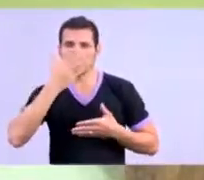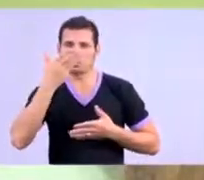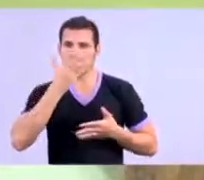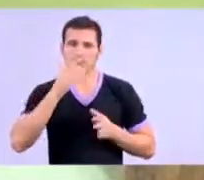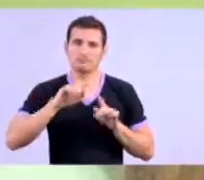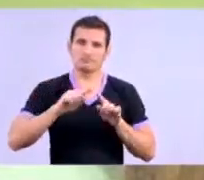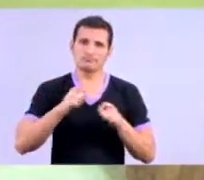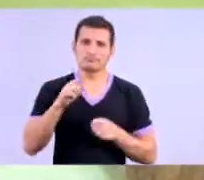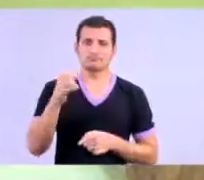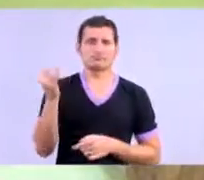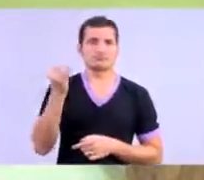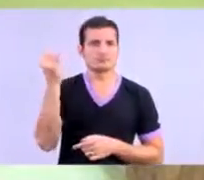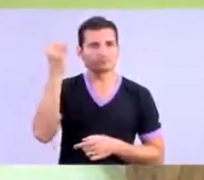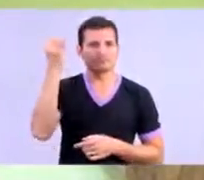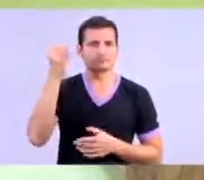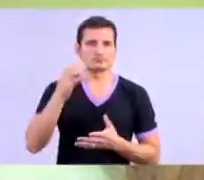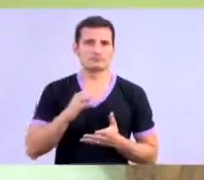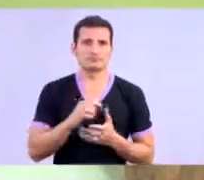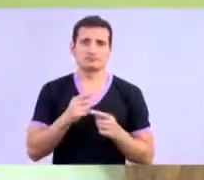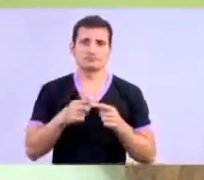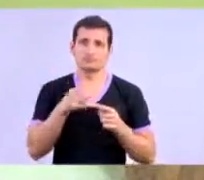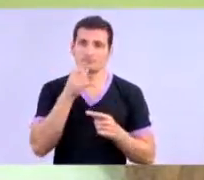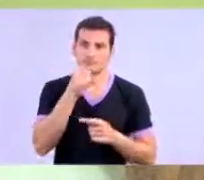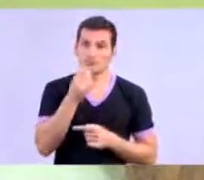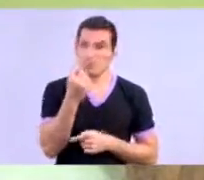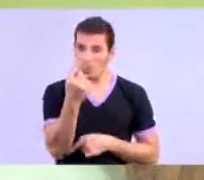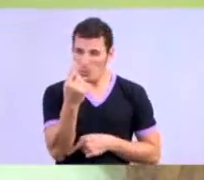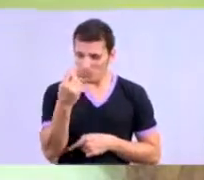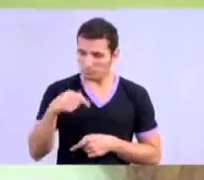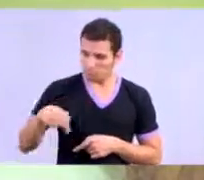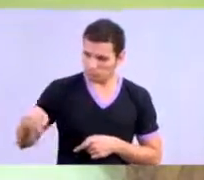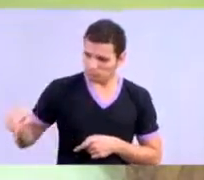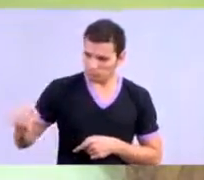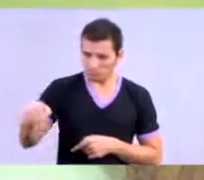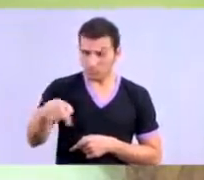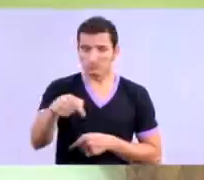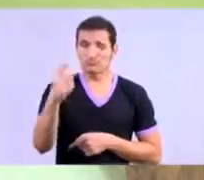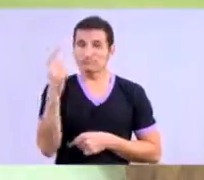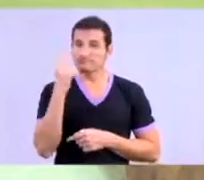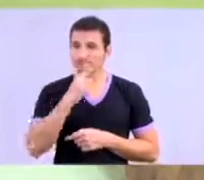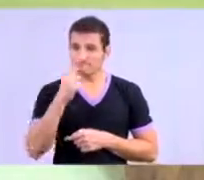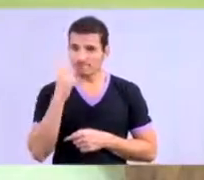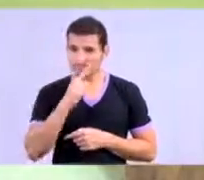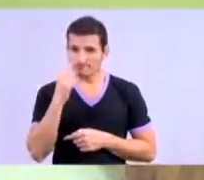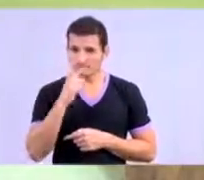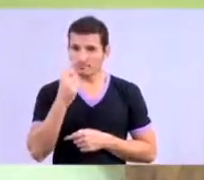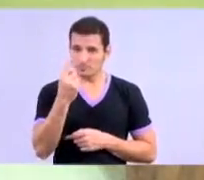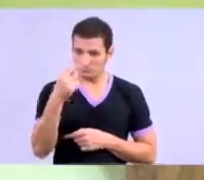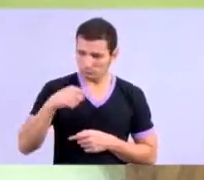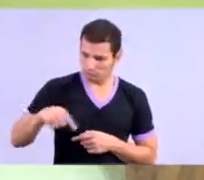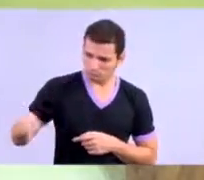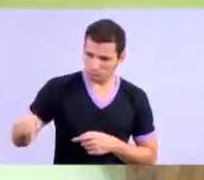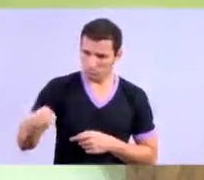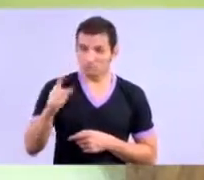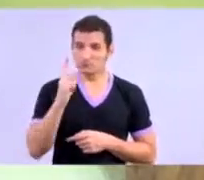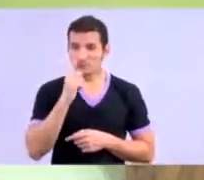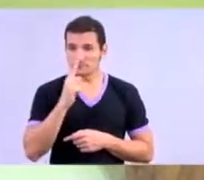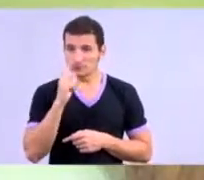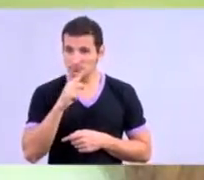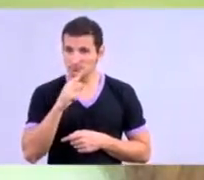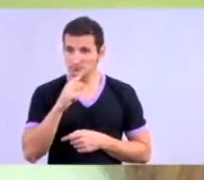são muito importantes, por quê? Porque se um dispositivo desse falha nesse intermediário, nesse